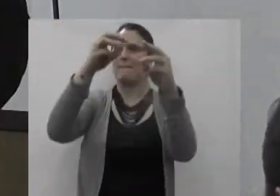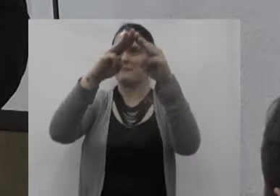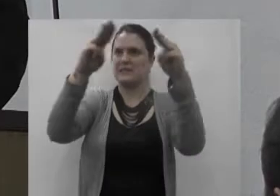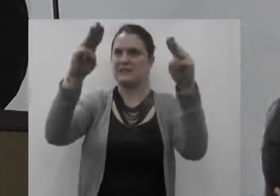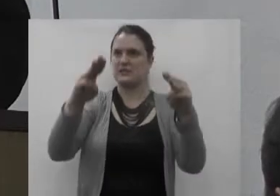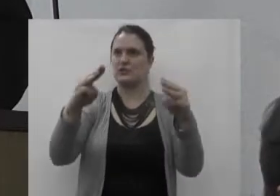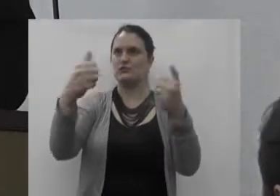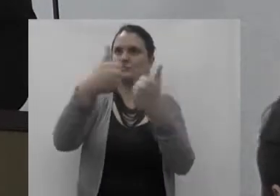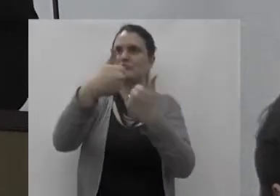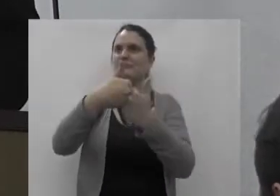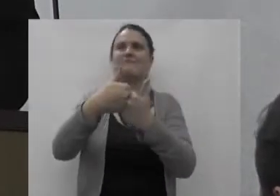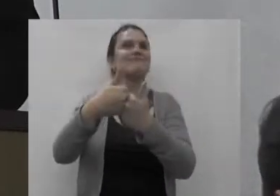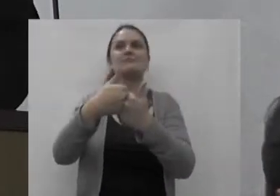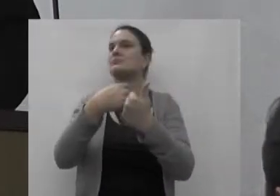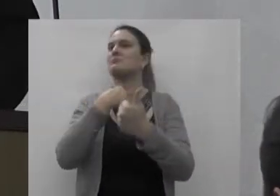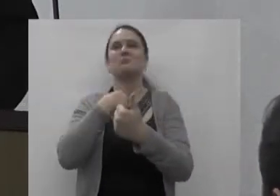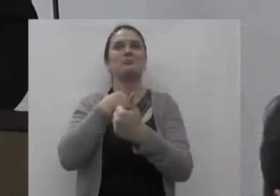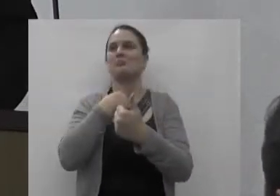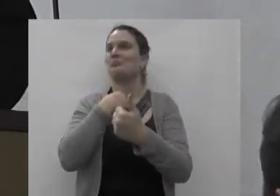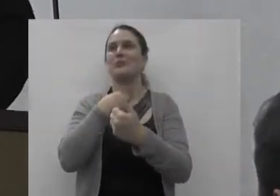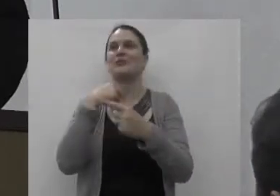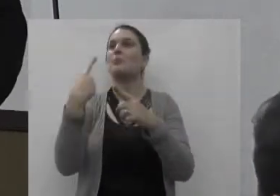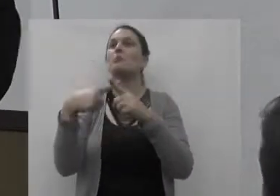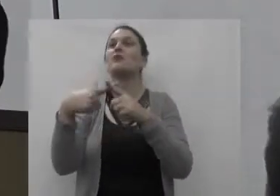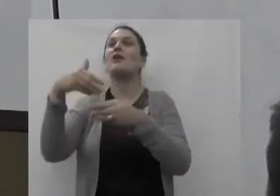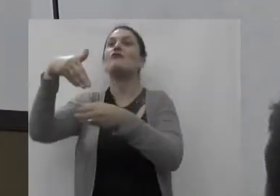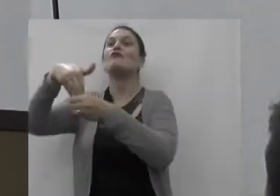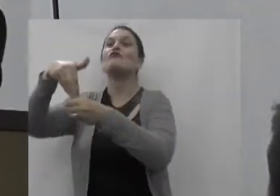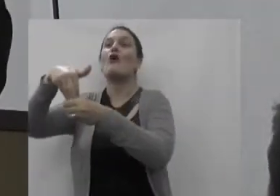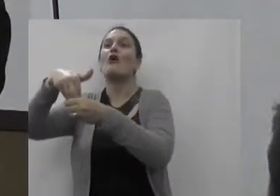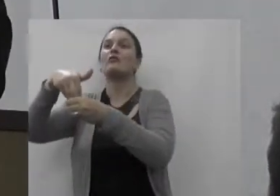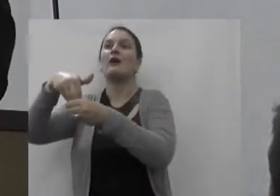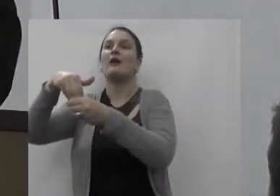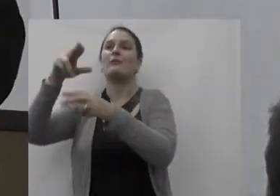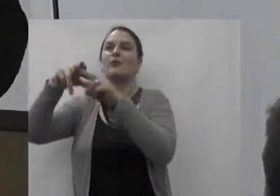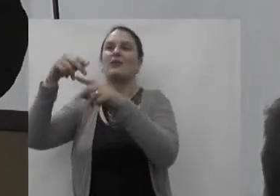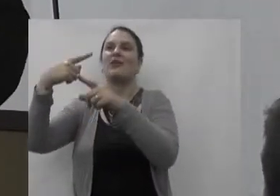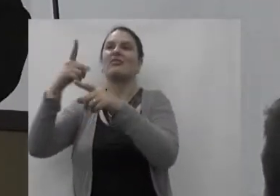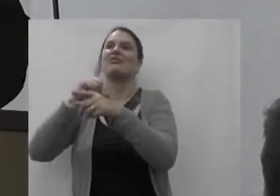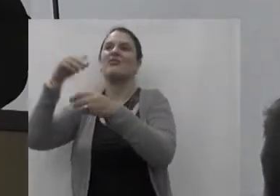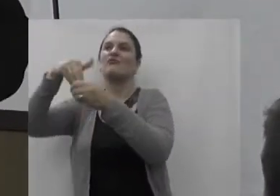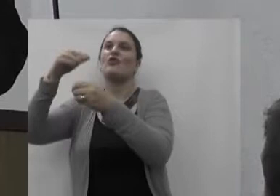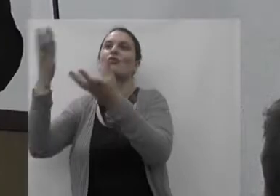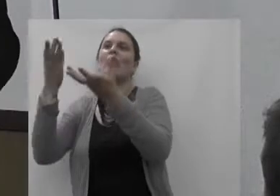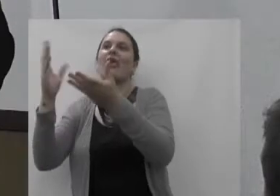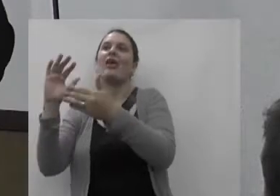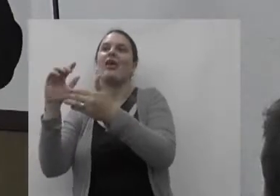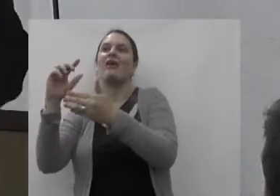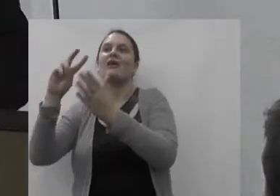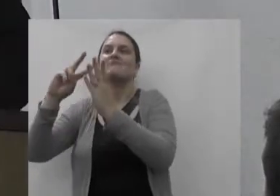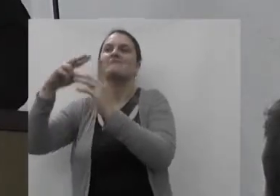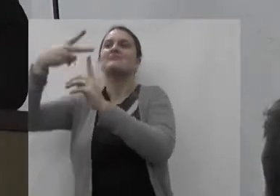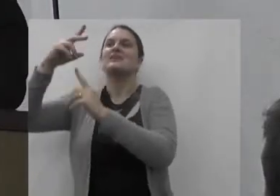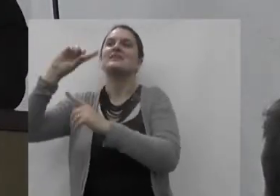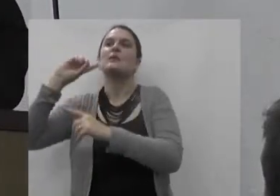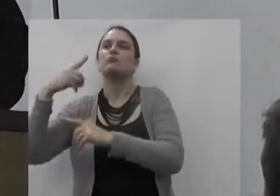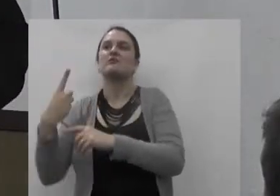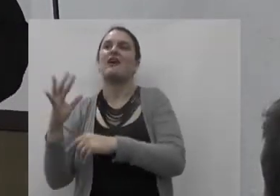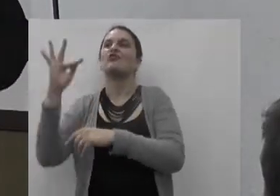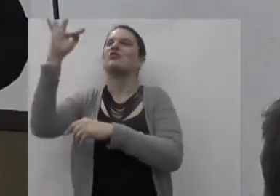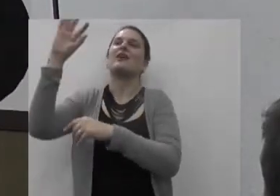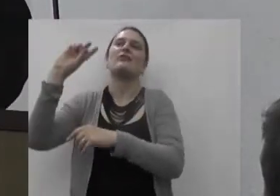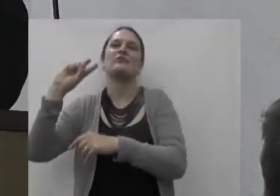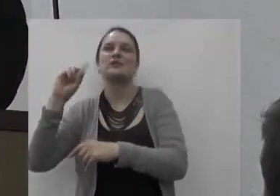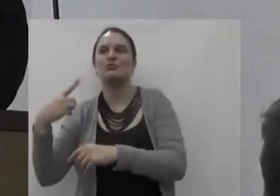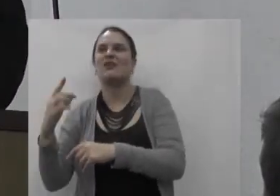assumir acabam tendo que viajar para o exterior por força de lei do próprio país